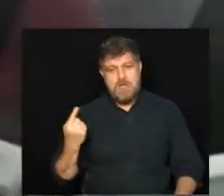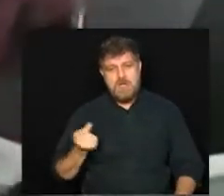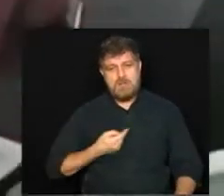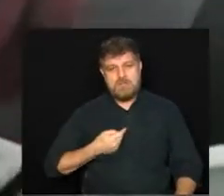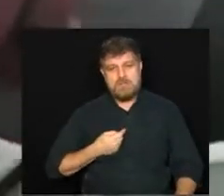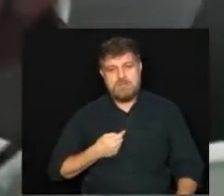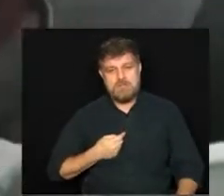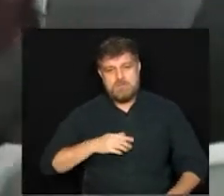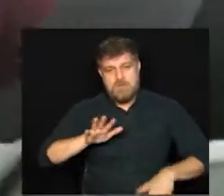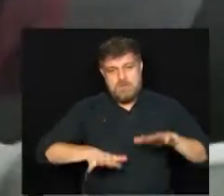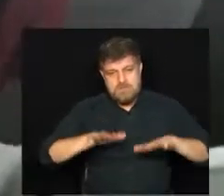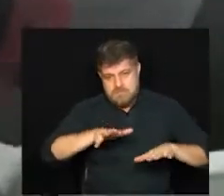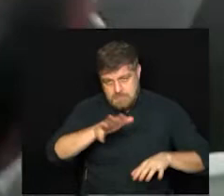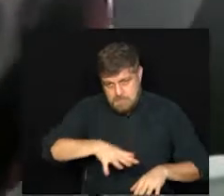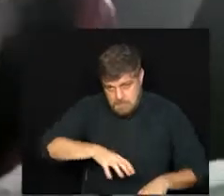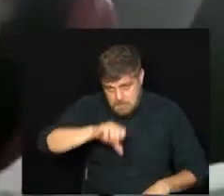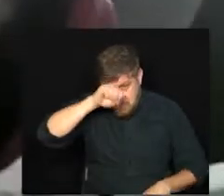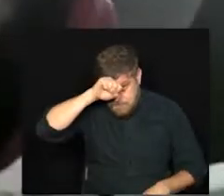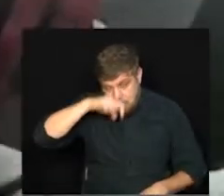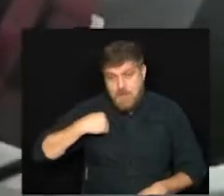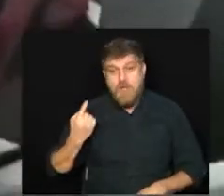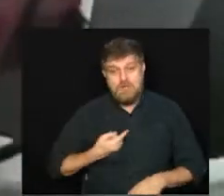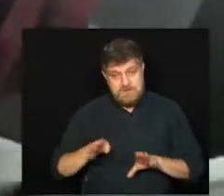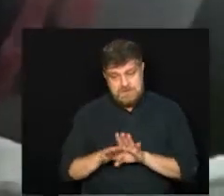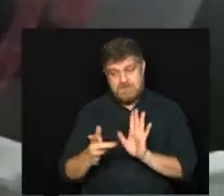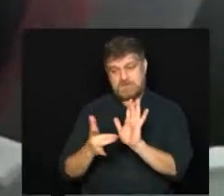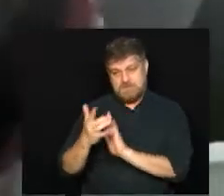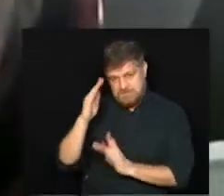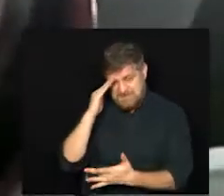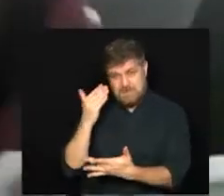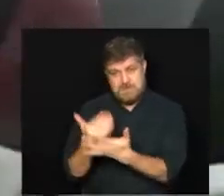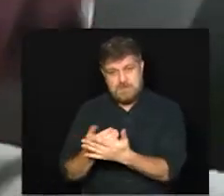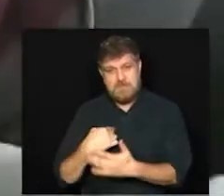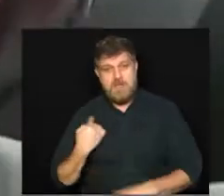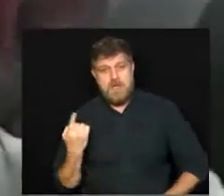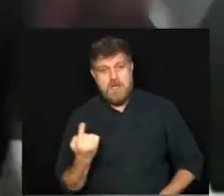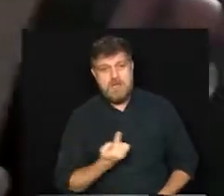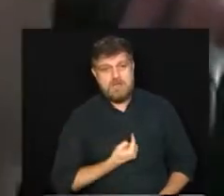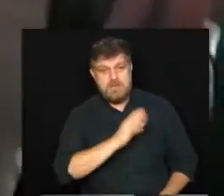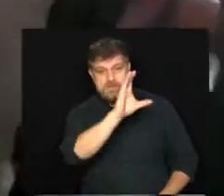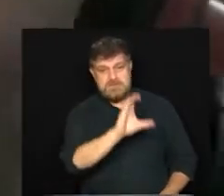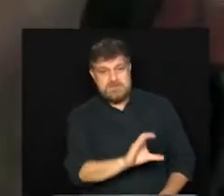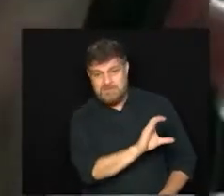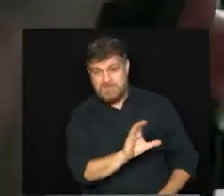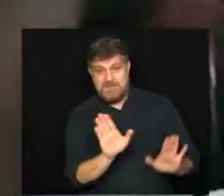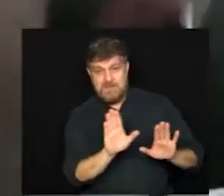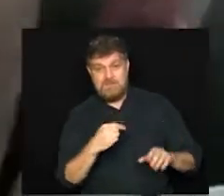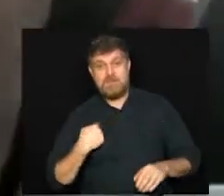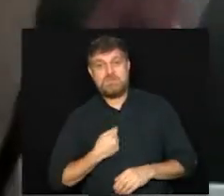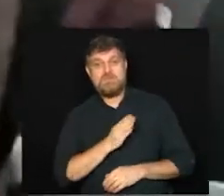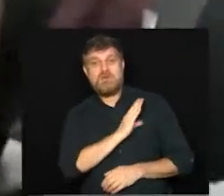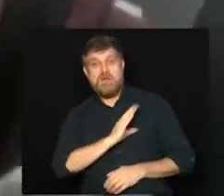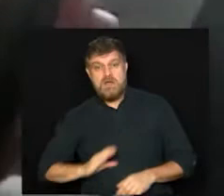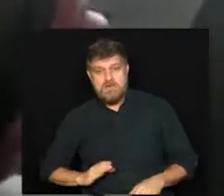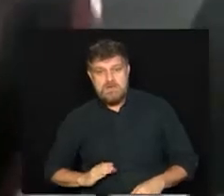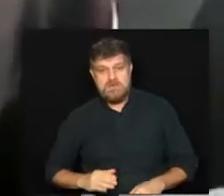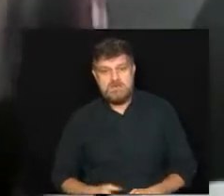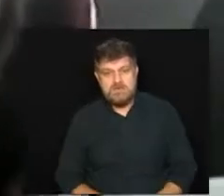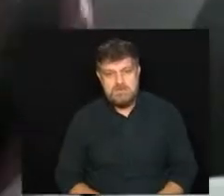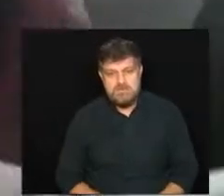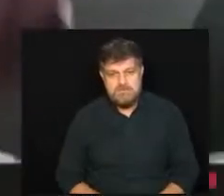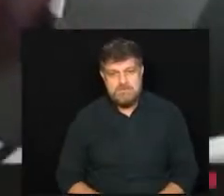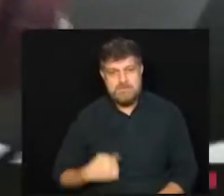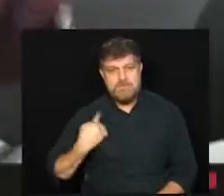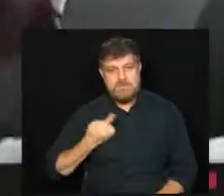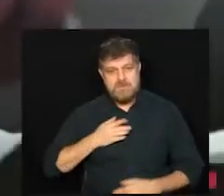também seguimos o Cristo, seguimos os ensinamentos. Não somos católicos, não somos cristãos. Então, contem com